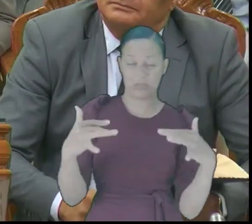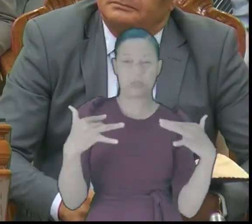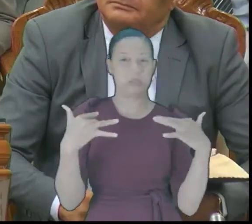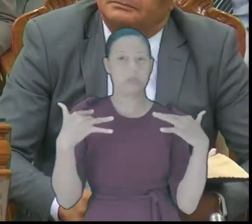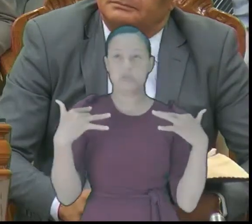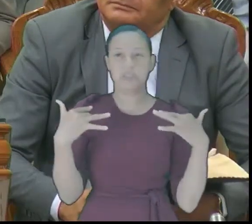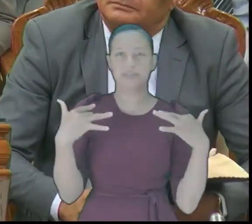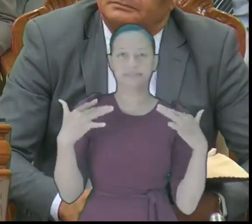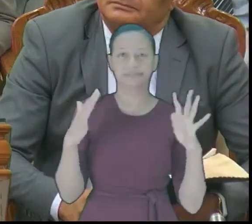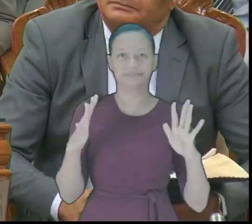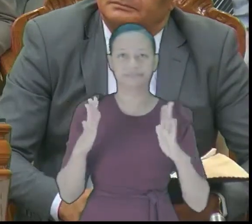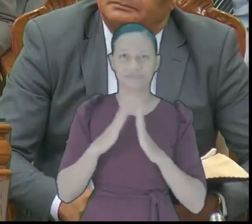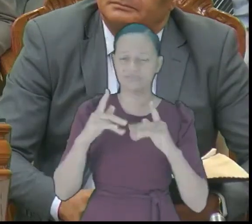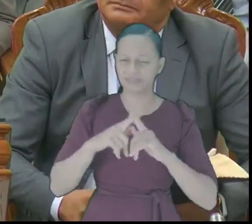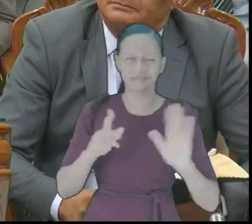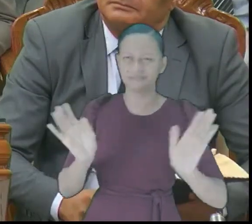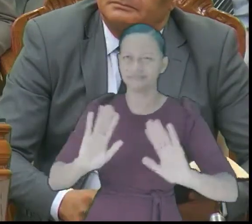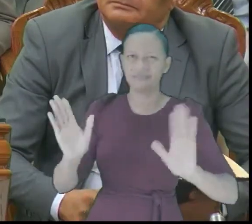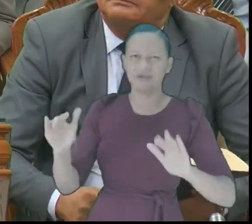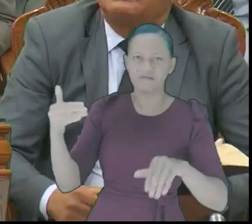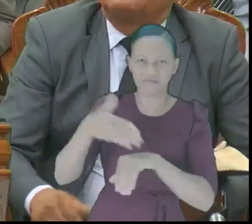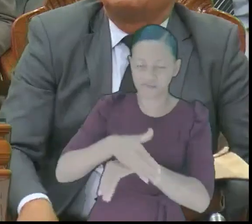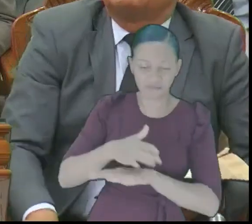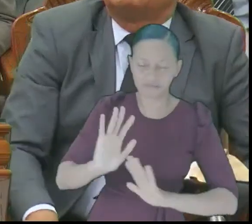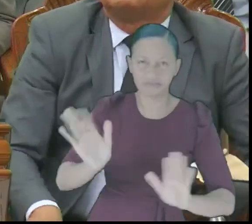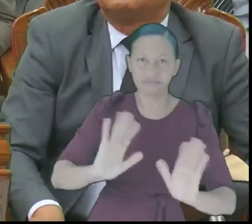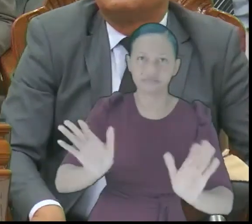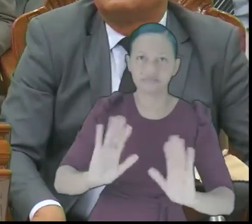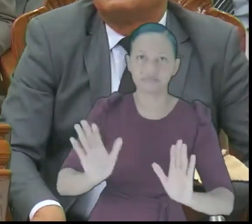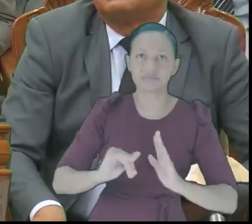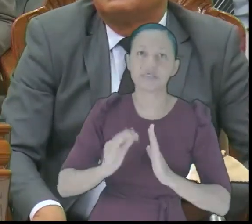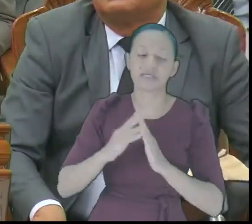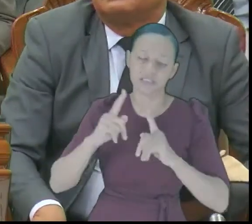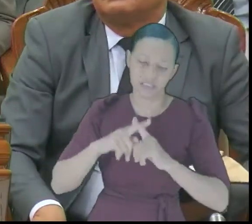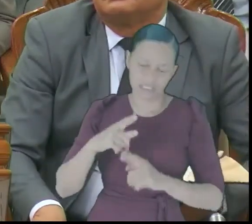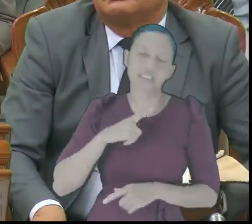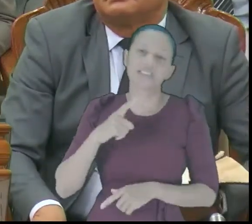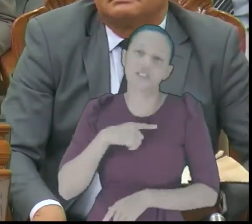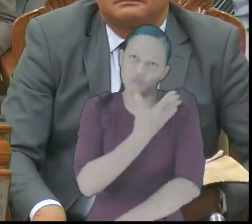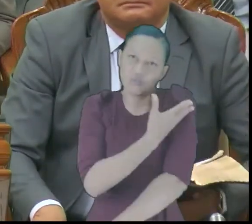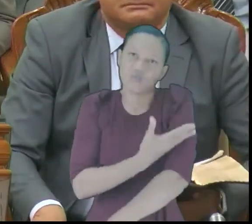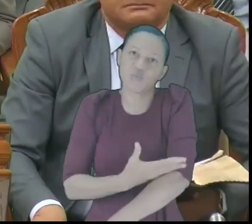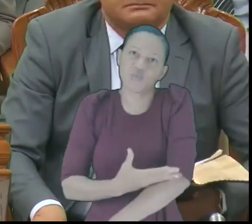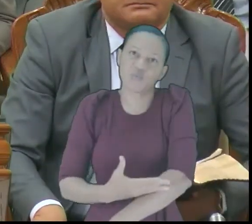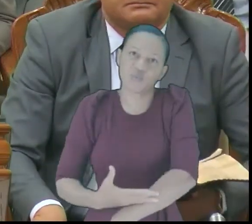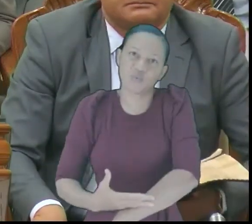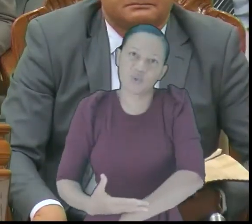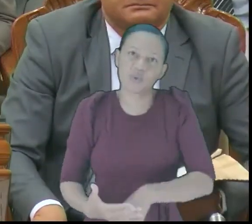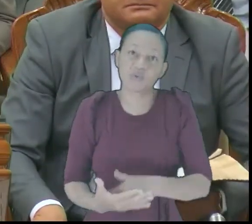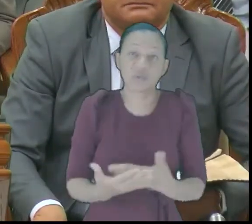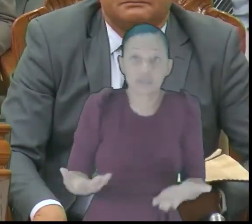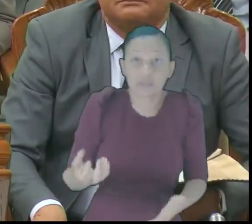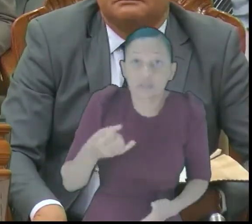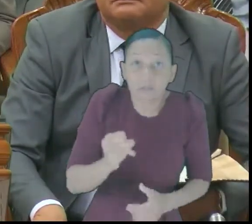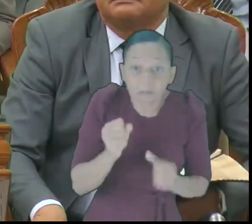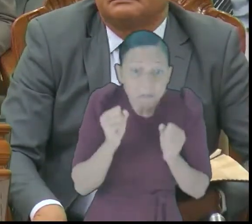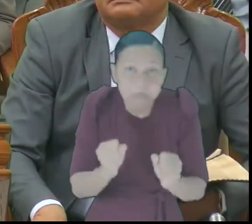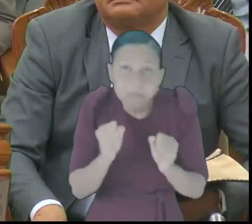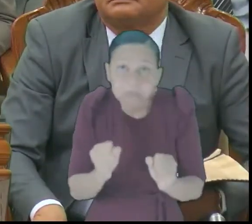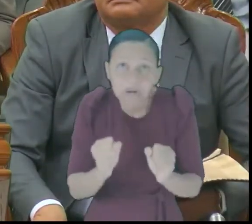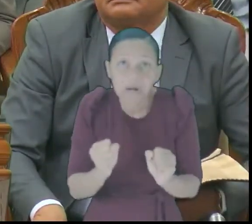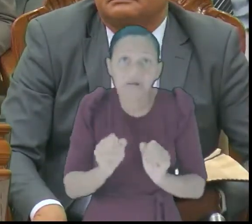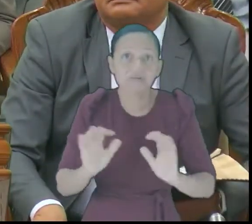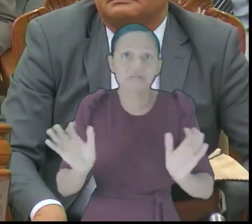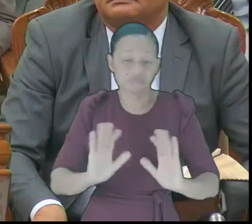atenção. Agora na igreja não venha, porque a Assembleia de Deus, ela tem um bom costume que as irmãs. E se você puder, se você não precisar